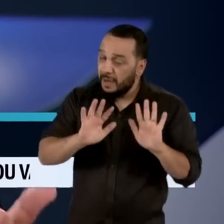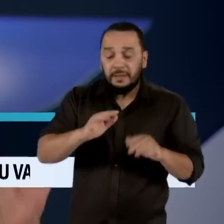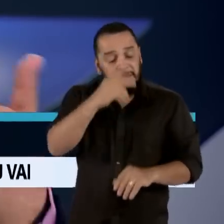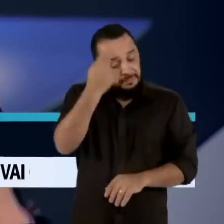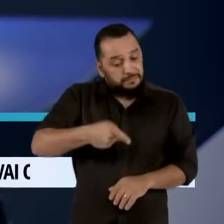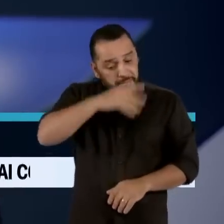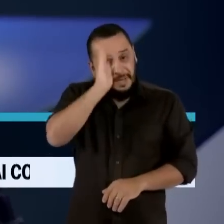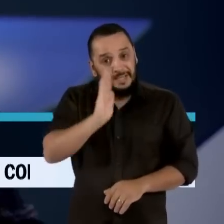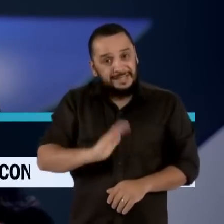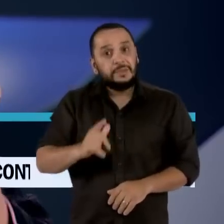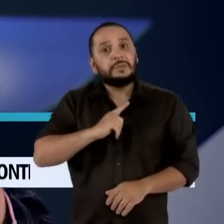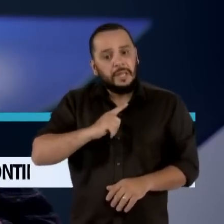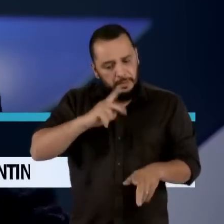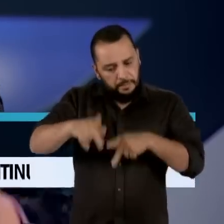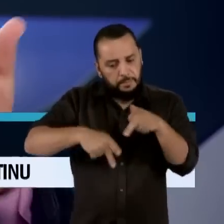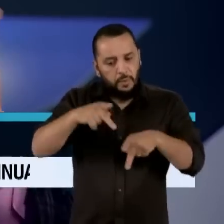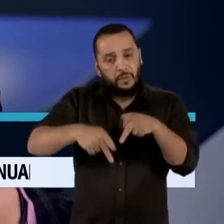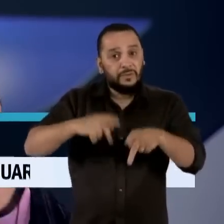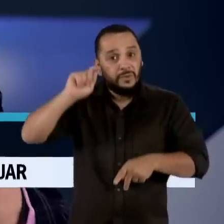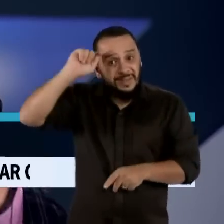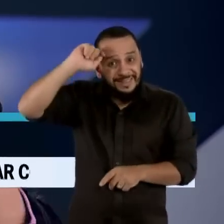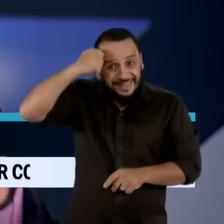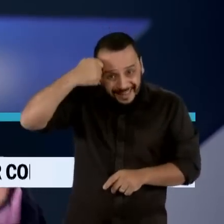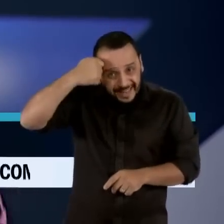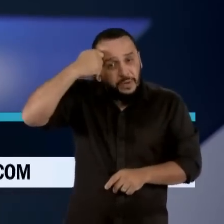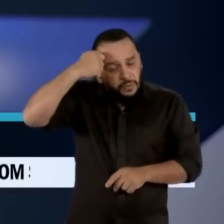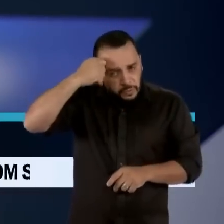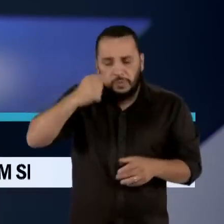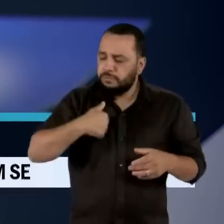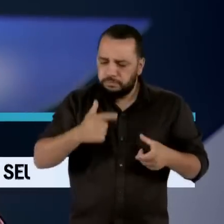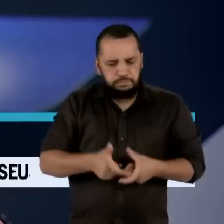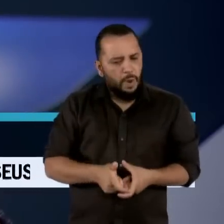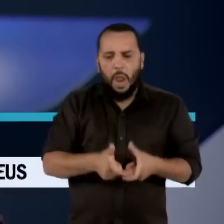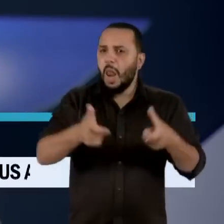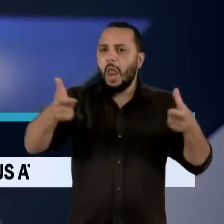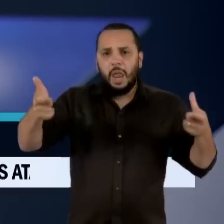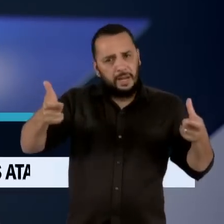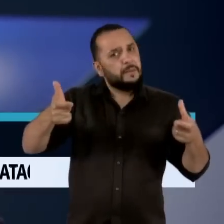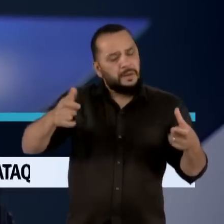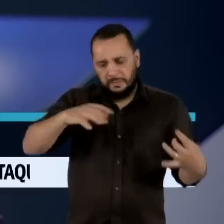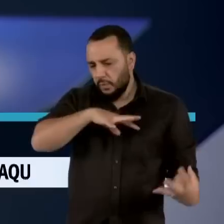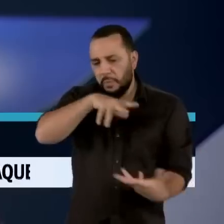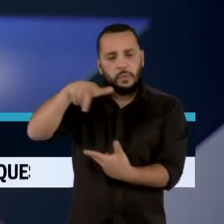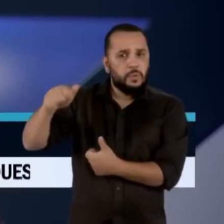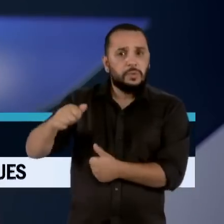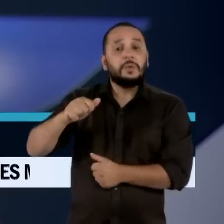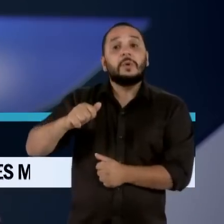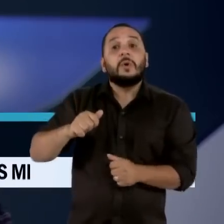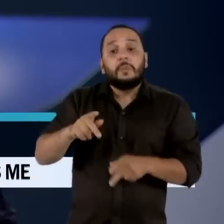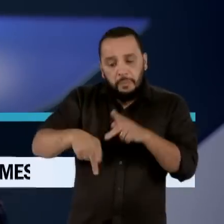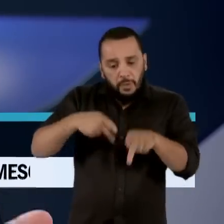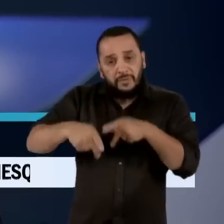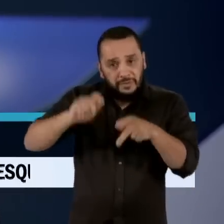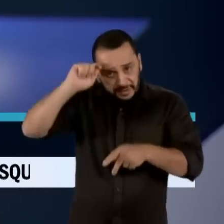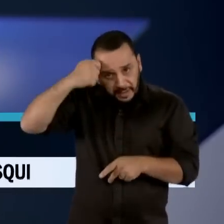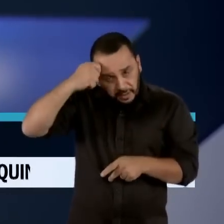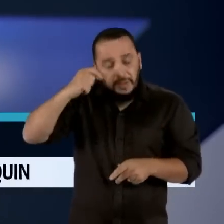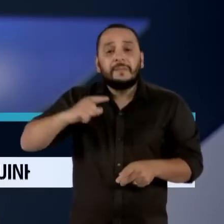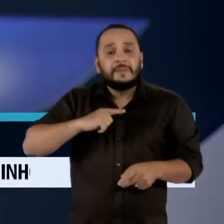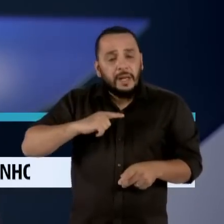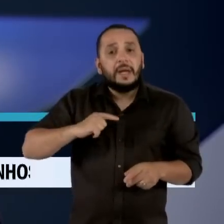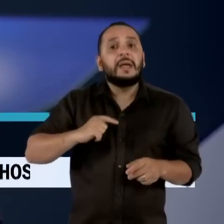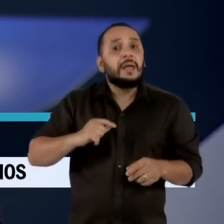planeta, e essa população está sendo violentamente atingida por conta da sua religião. Ele deveria